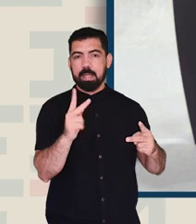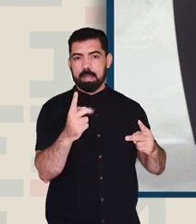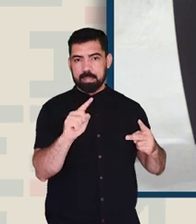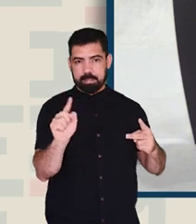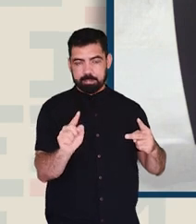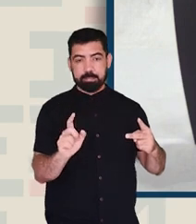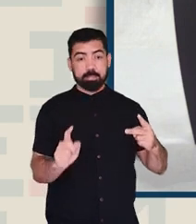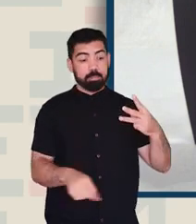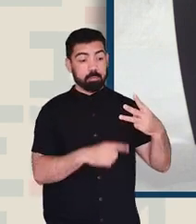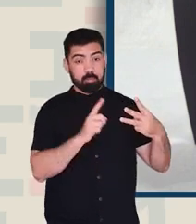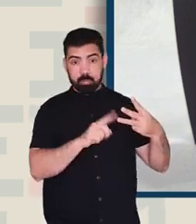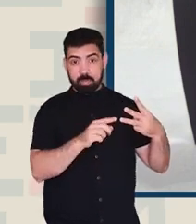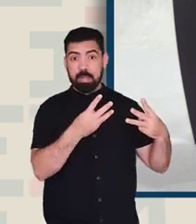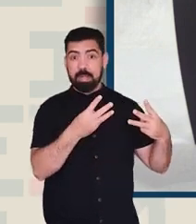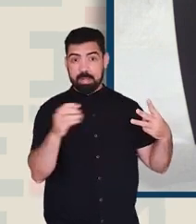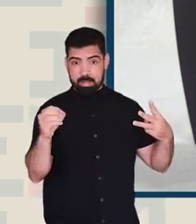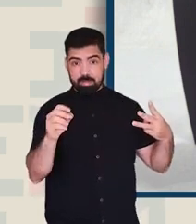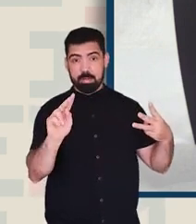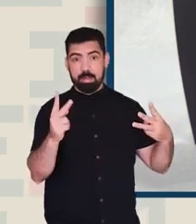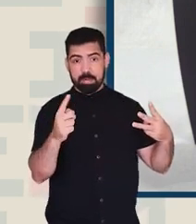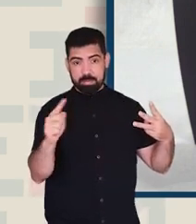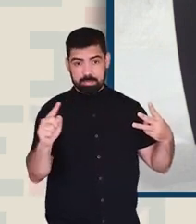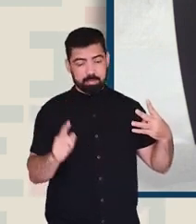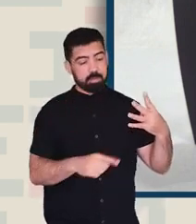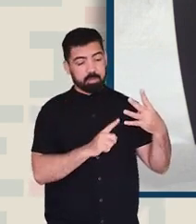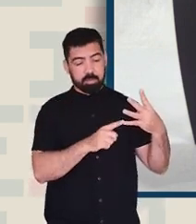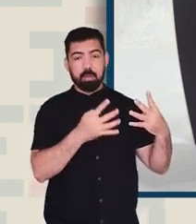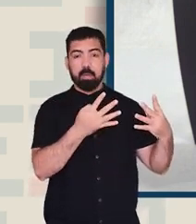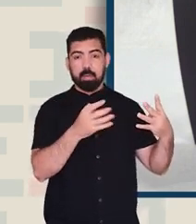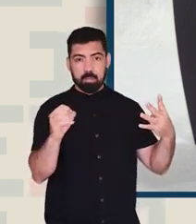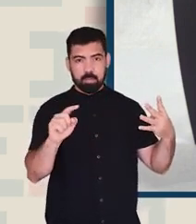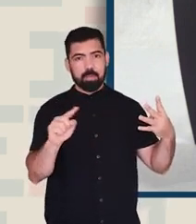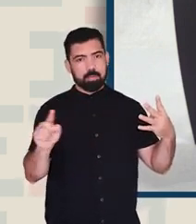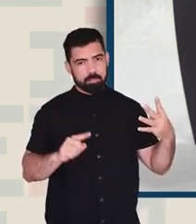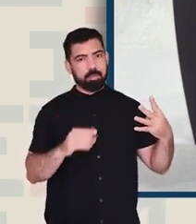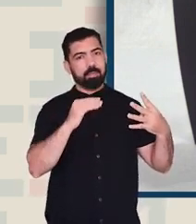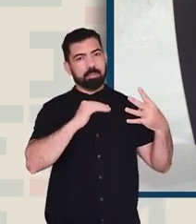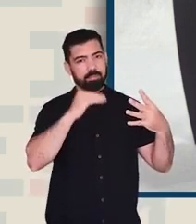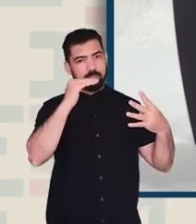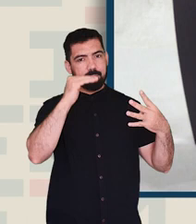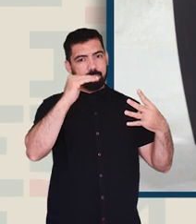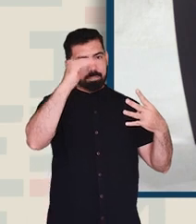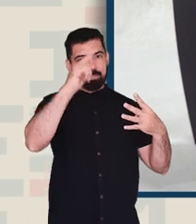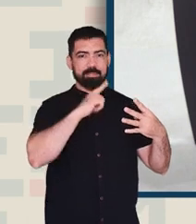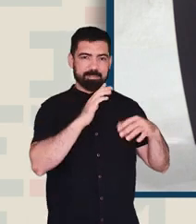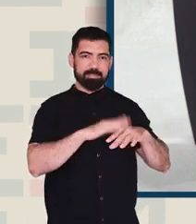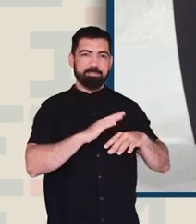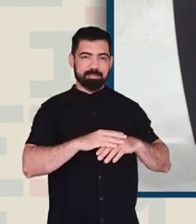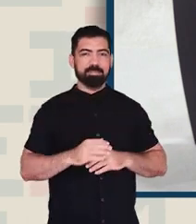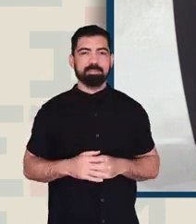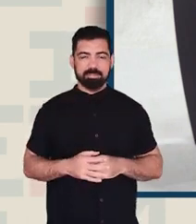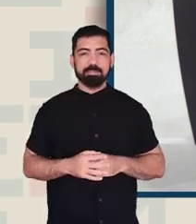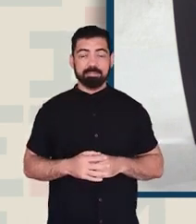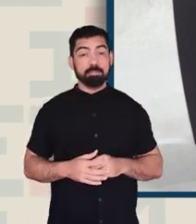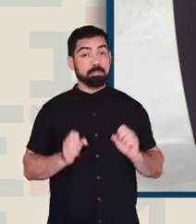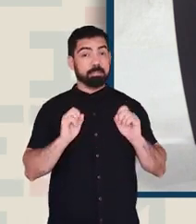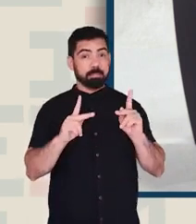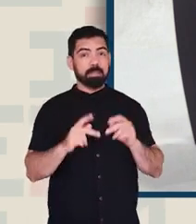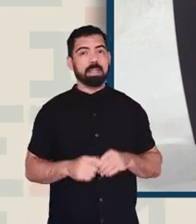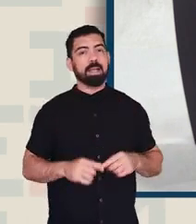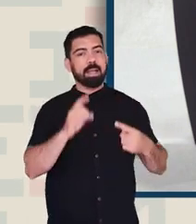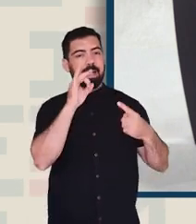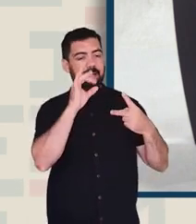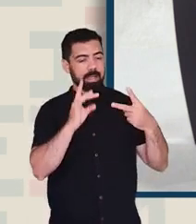O terceiro vai ter uma frequência de 300, o próximo 400 Hz e assim sucessivamente, assim por diante. Tá? Cada um